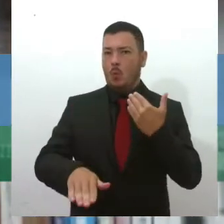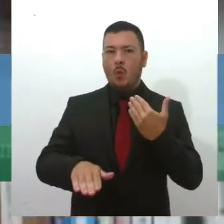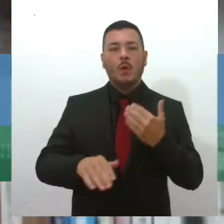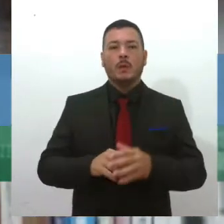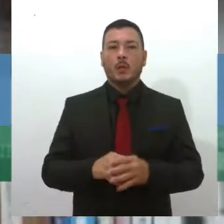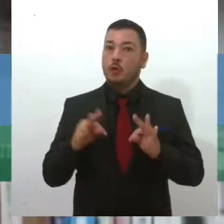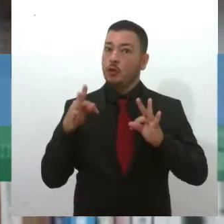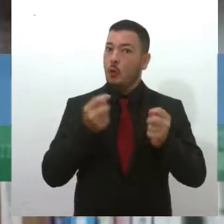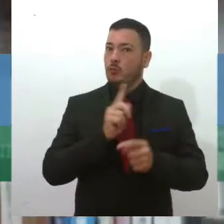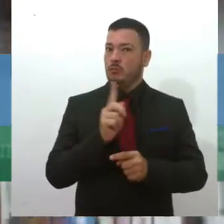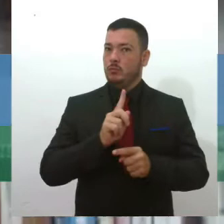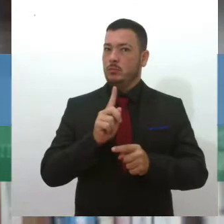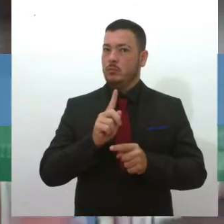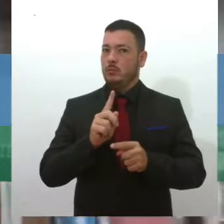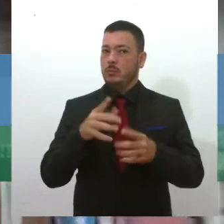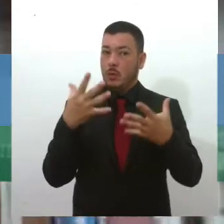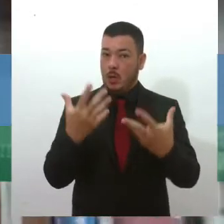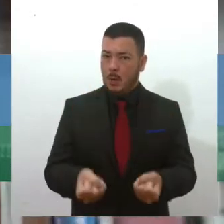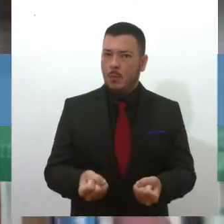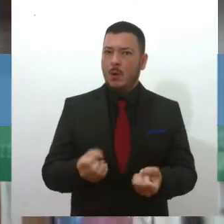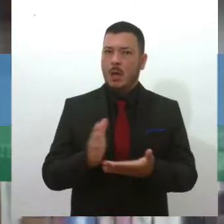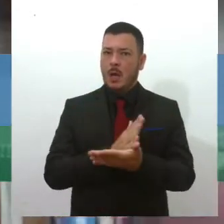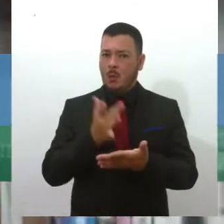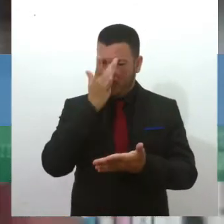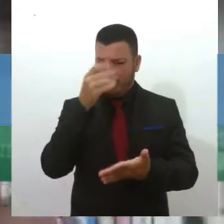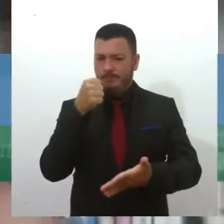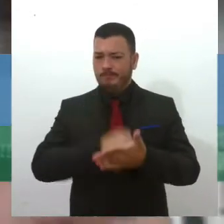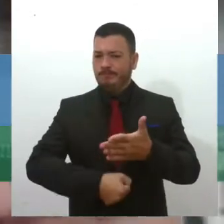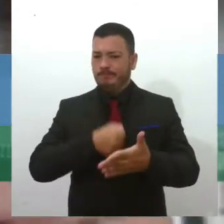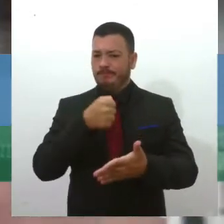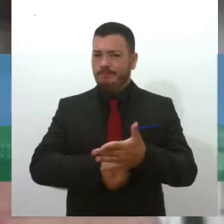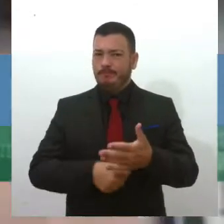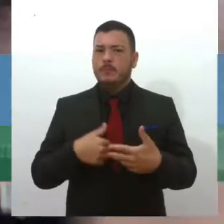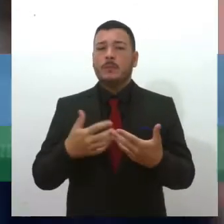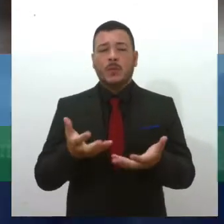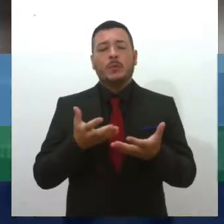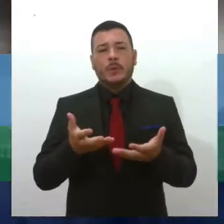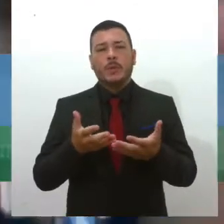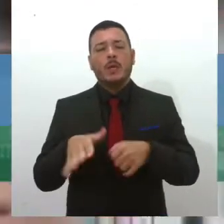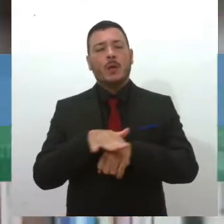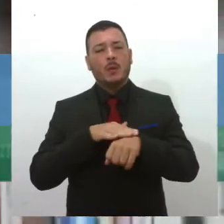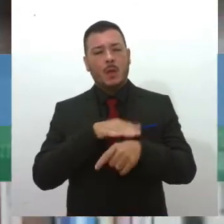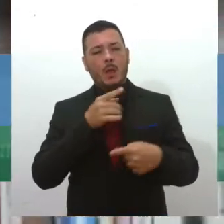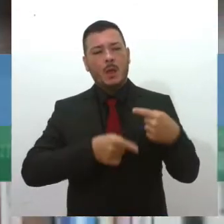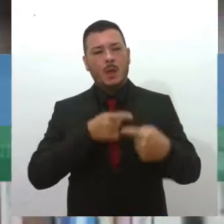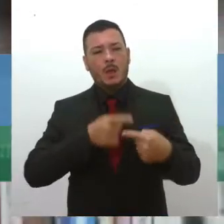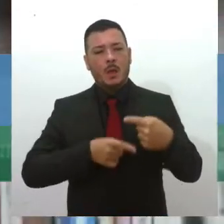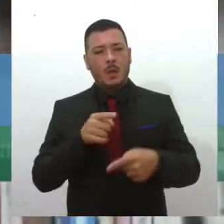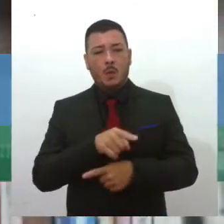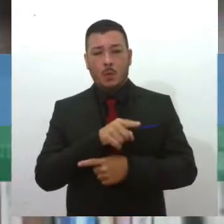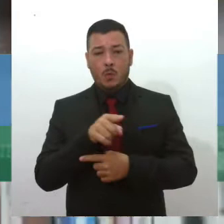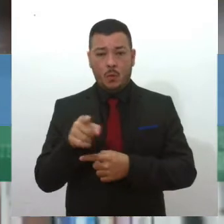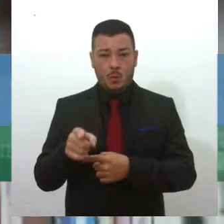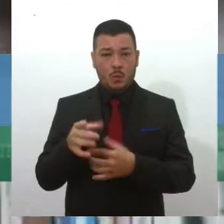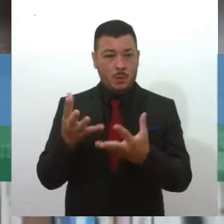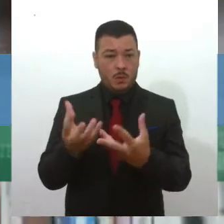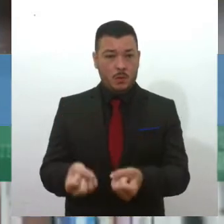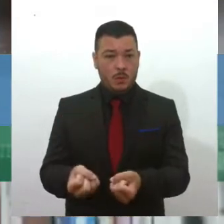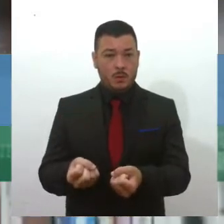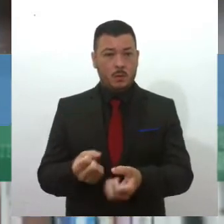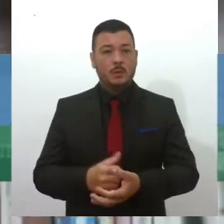todos aprovando, houve gente que resistiu a isso. Eu gostaria de debater com aqueles que